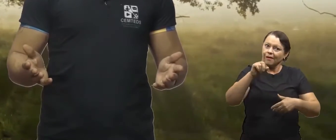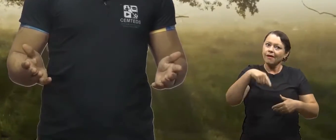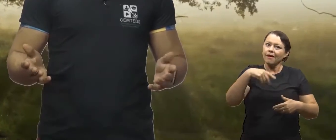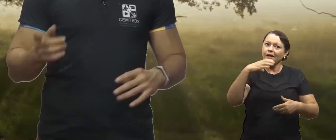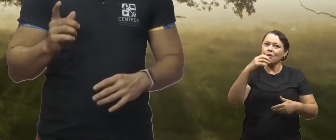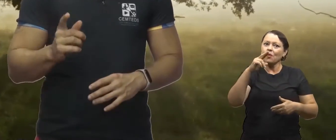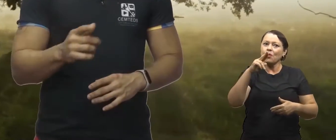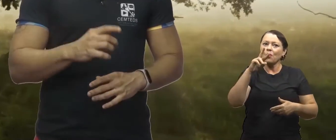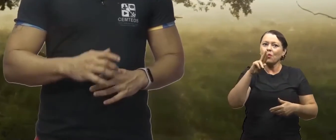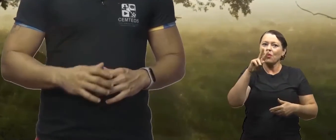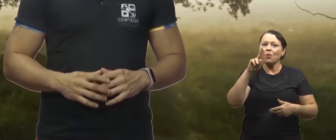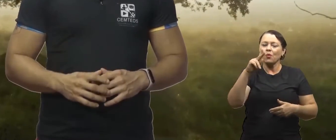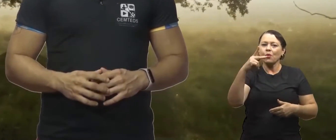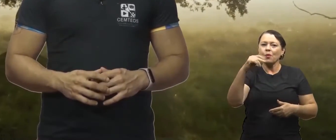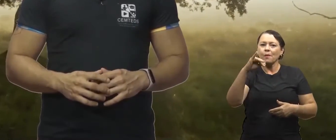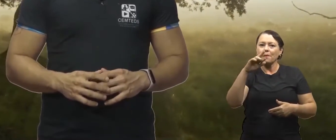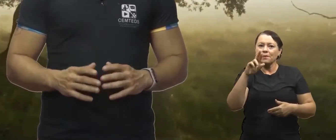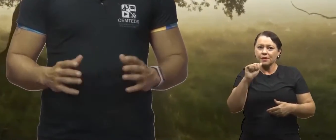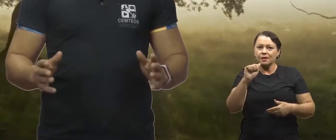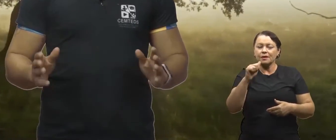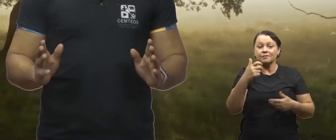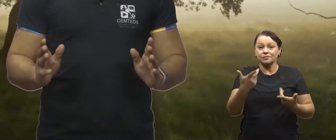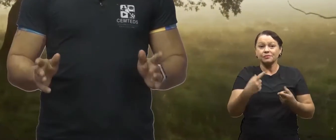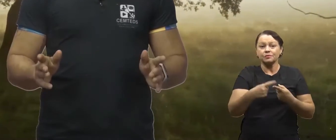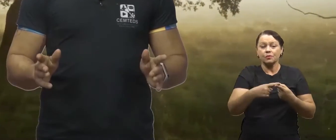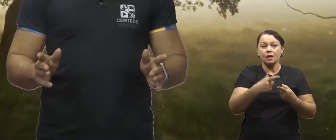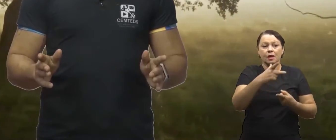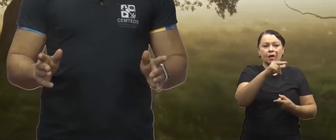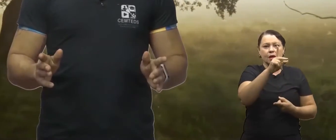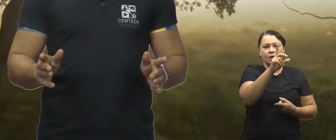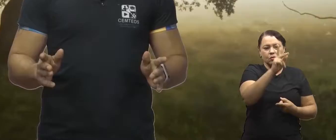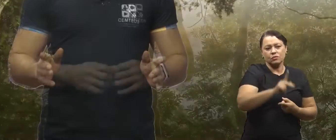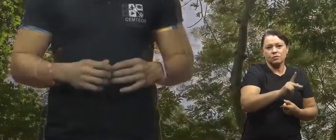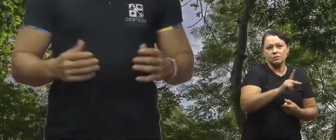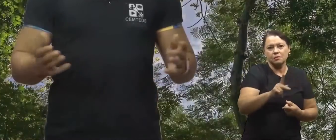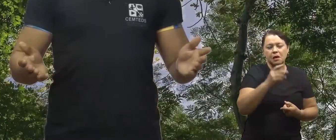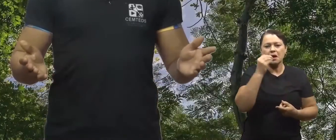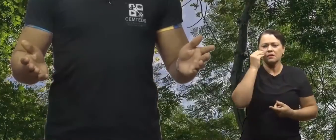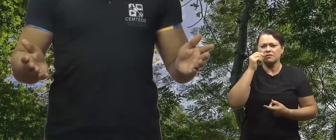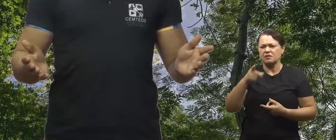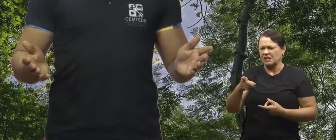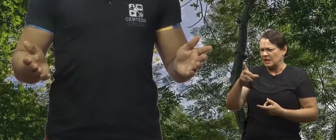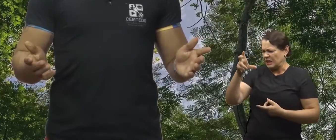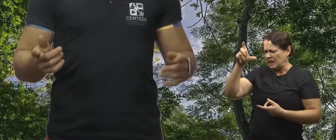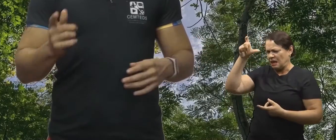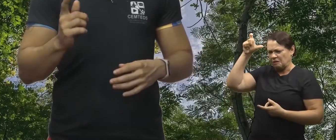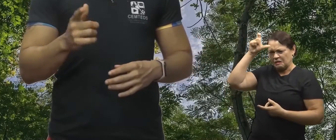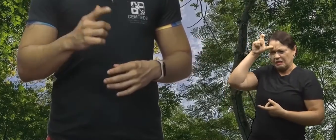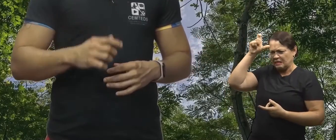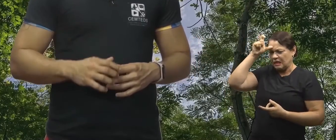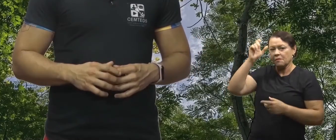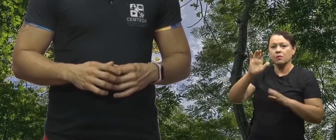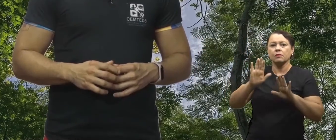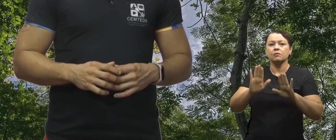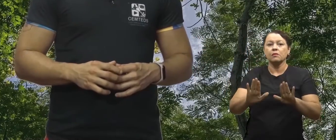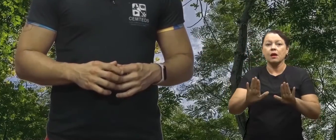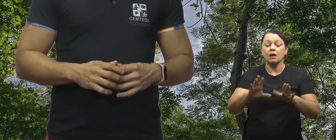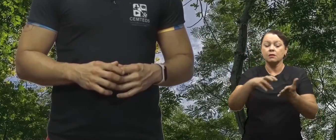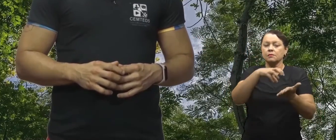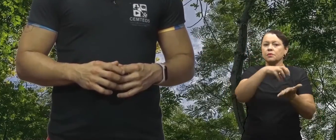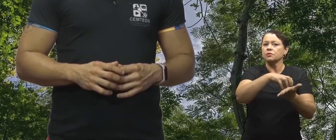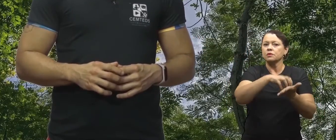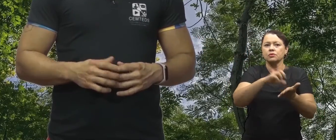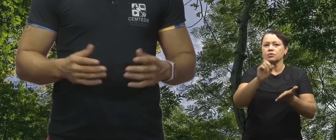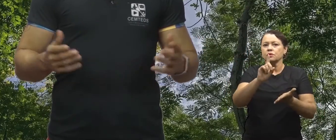Curupira. Pelos religiosos, era visto como um demônio. Mas para os indígenas, o Curupira é um herói